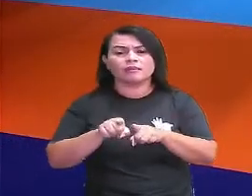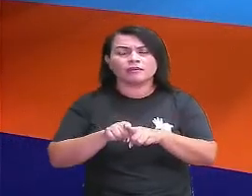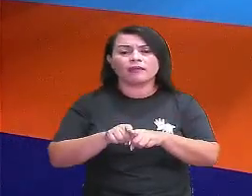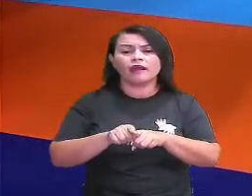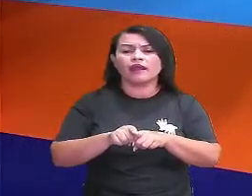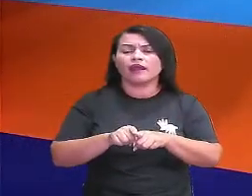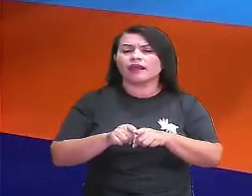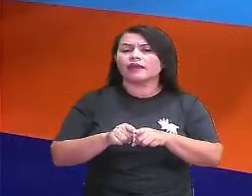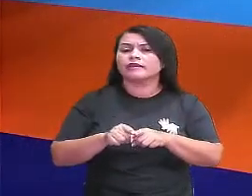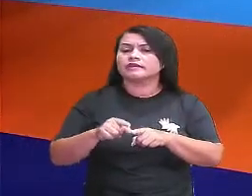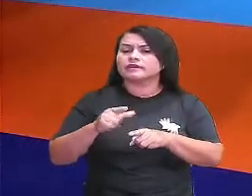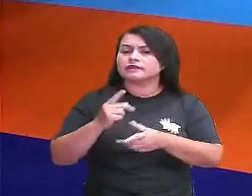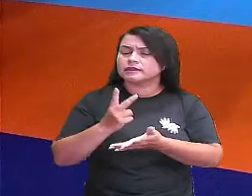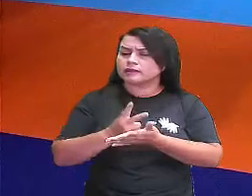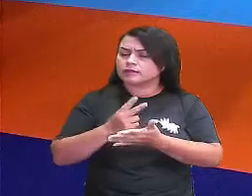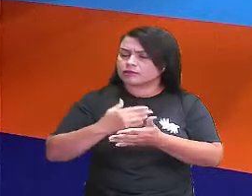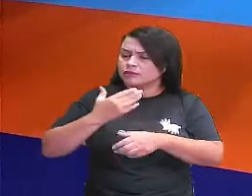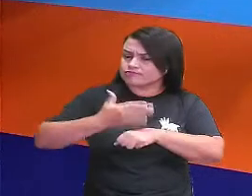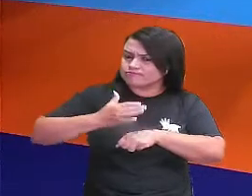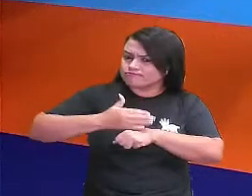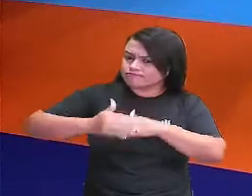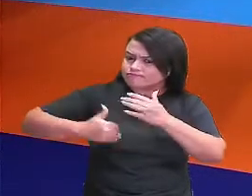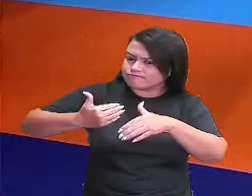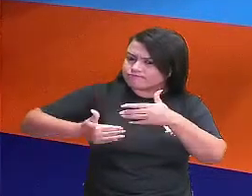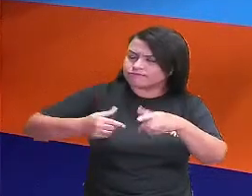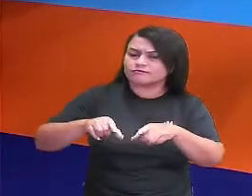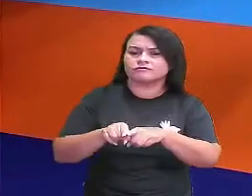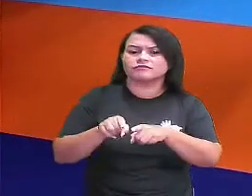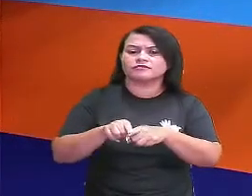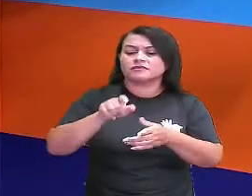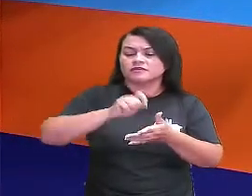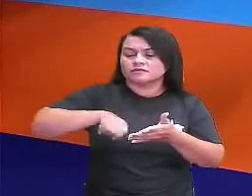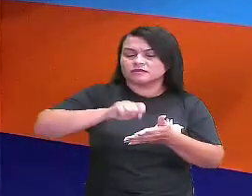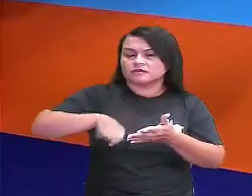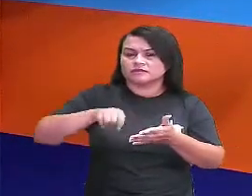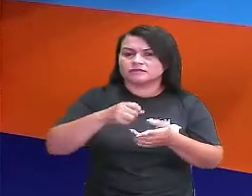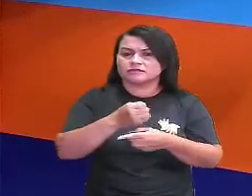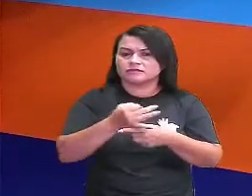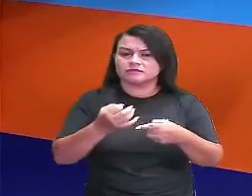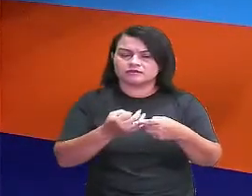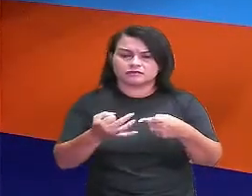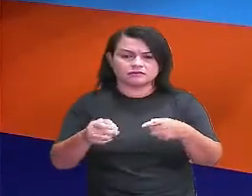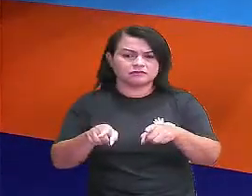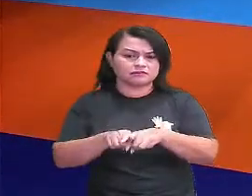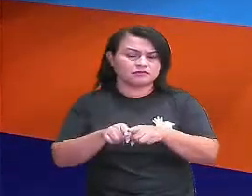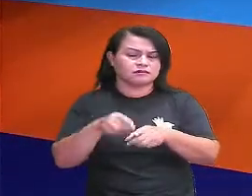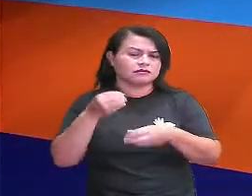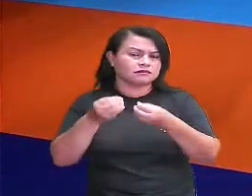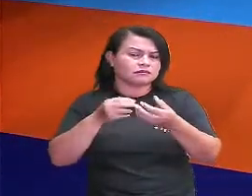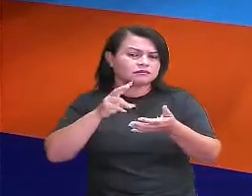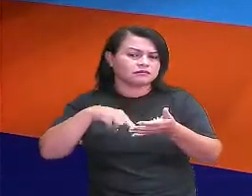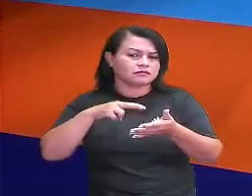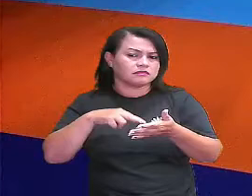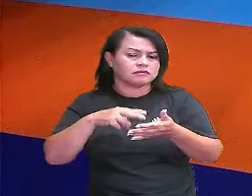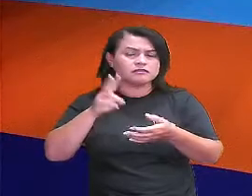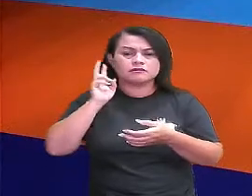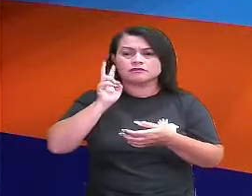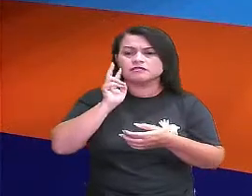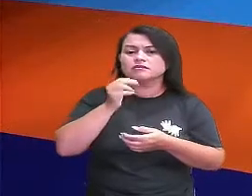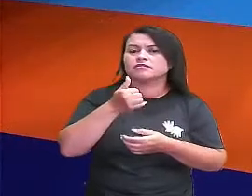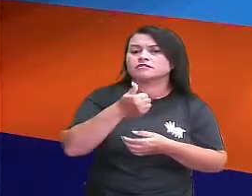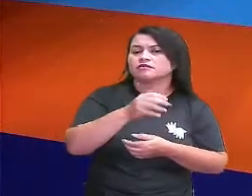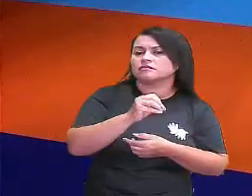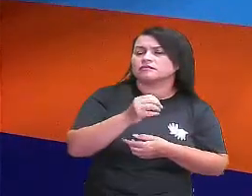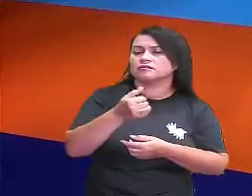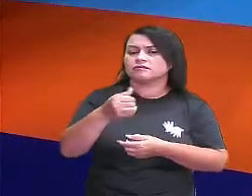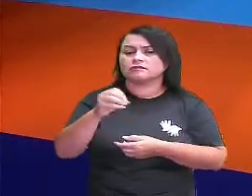na construção e na escrita dessas frações, tá? E na leitura também. Pega aquela parte dos